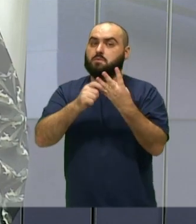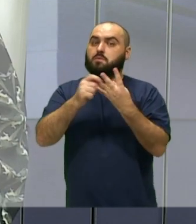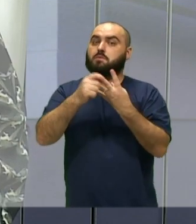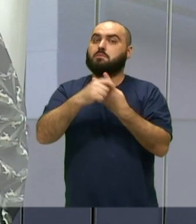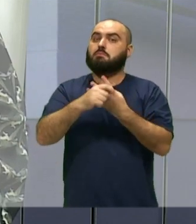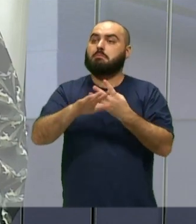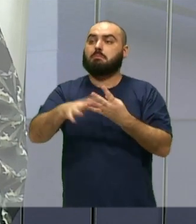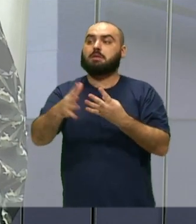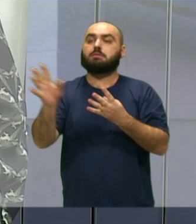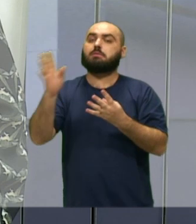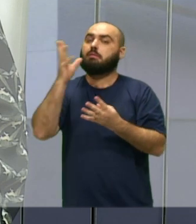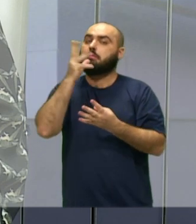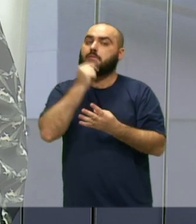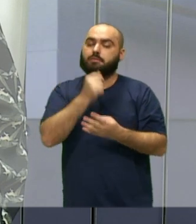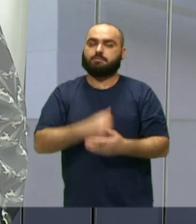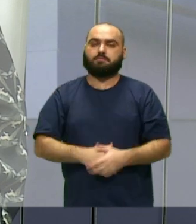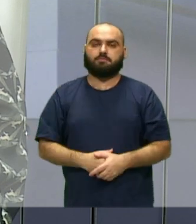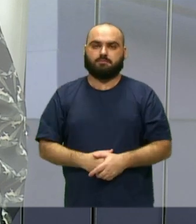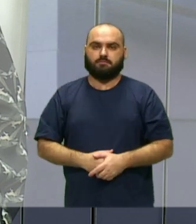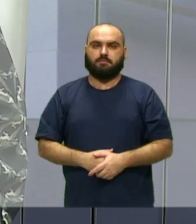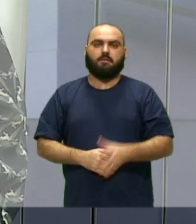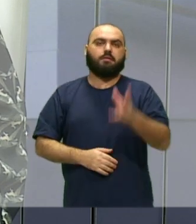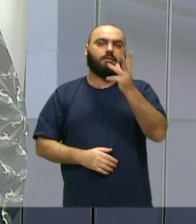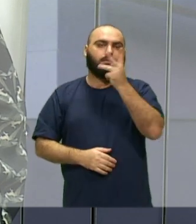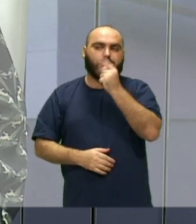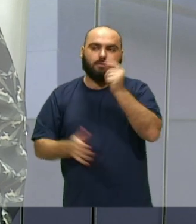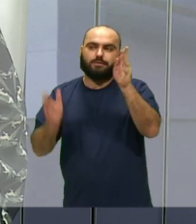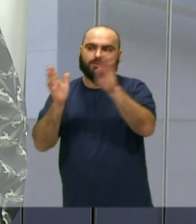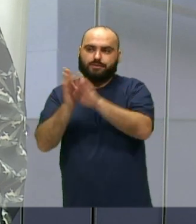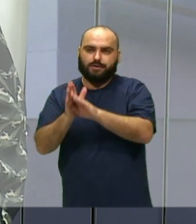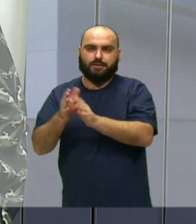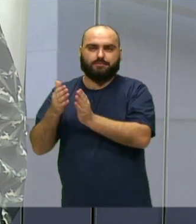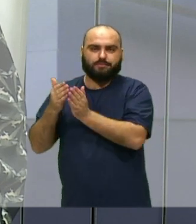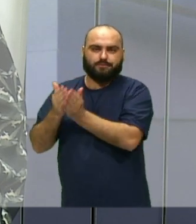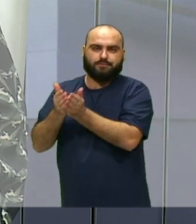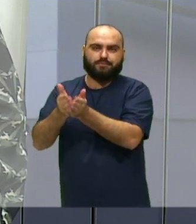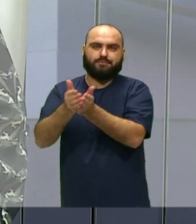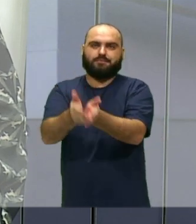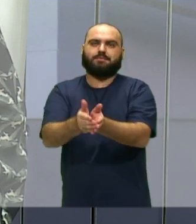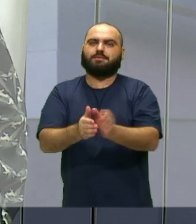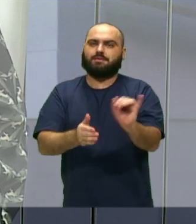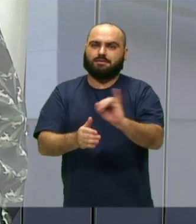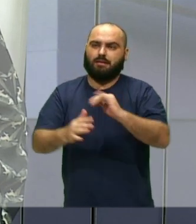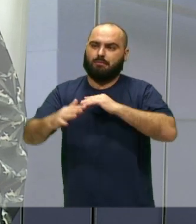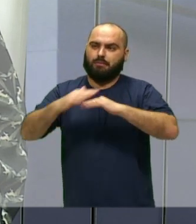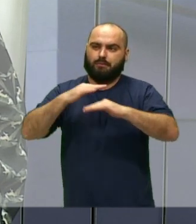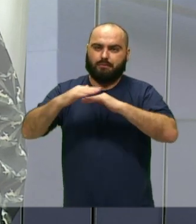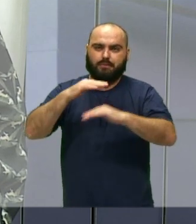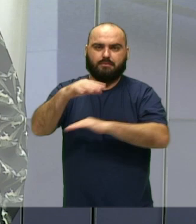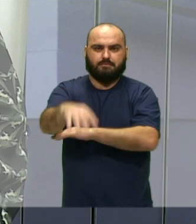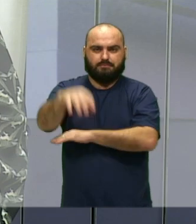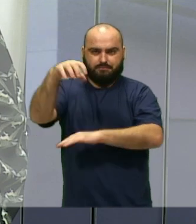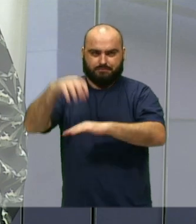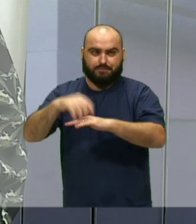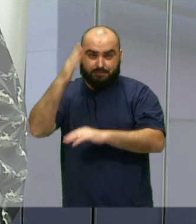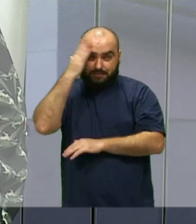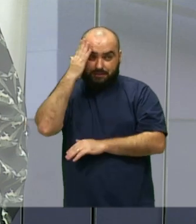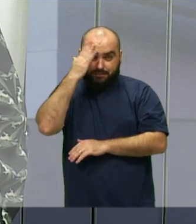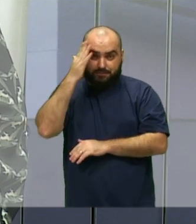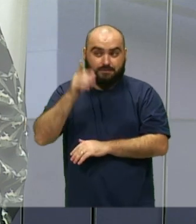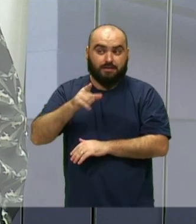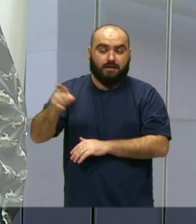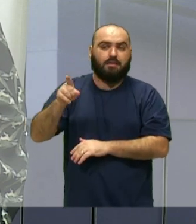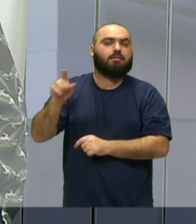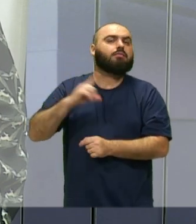começar. Essa demora para chegar aos navios em Itajaí, para ter aquela movimentação de carga que a gente conhecia, ela